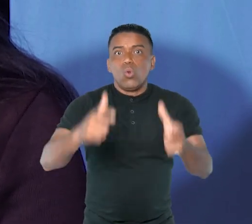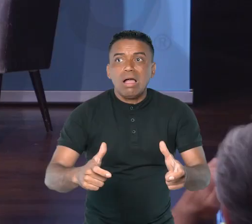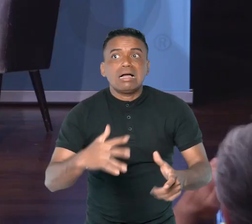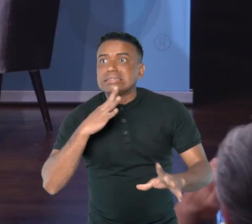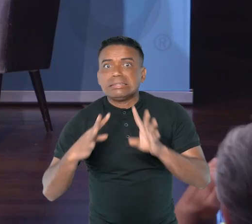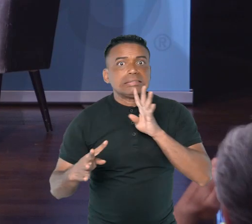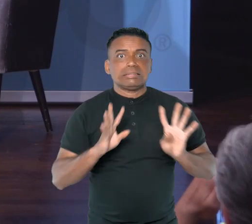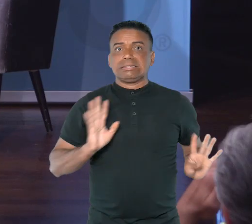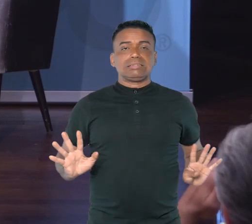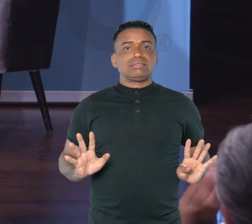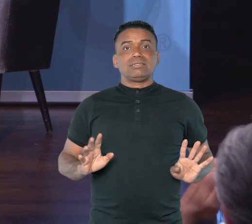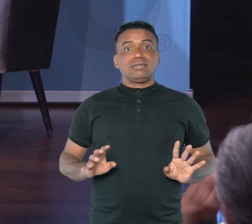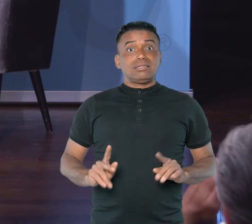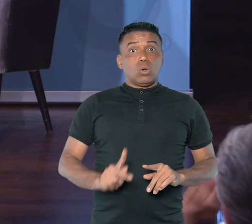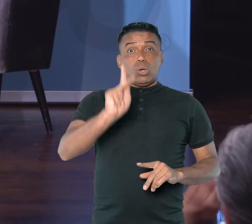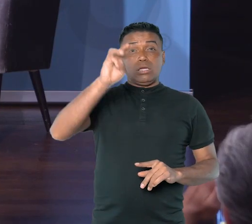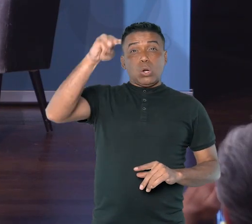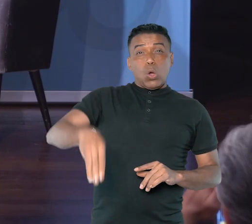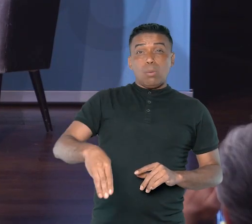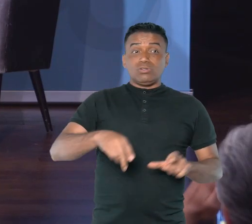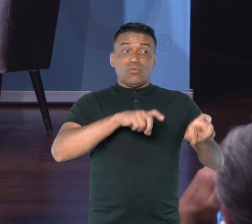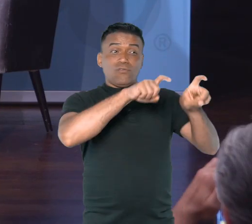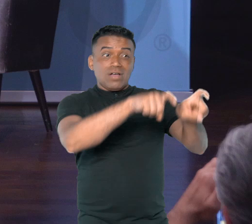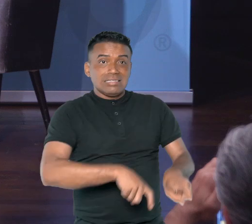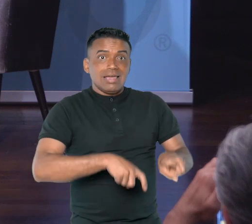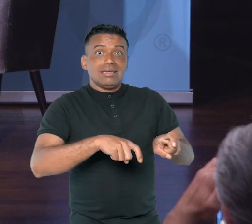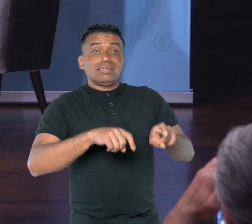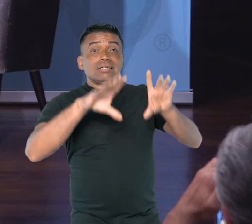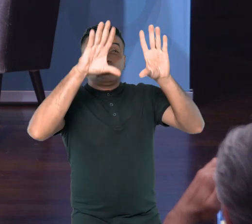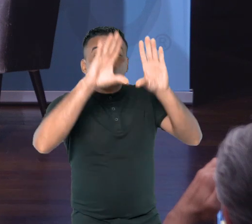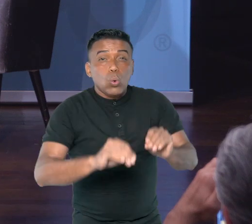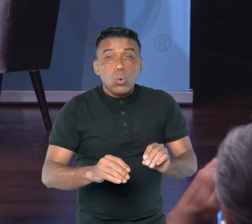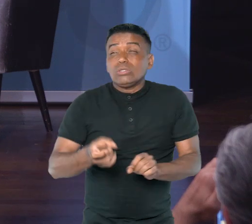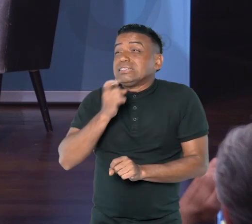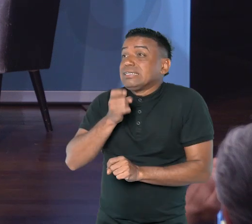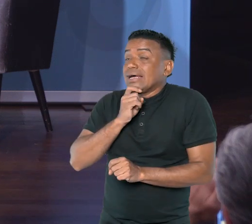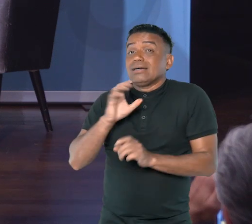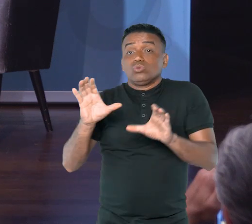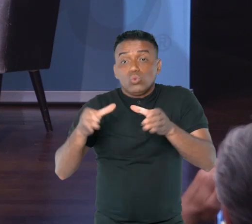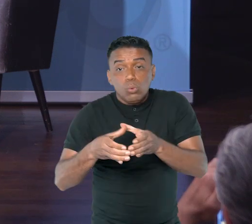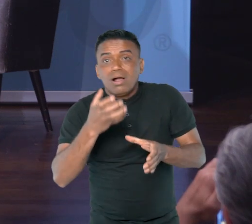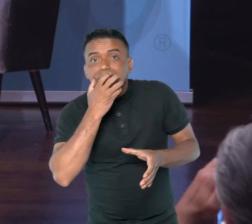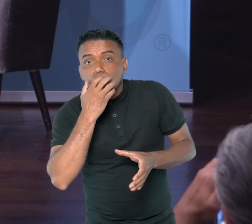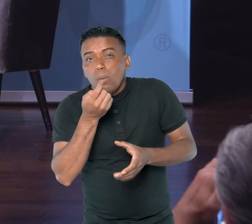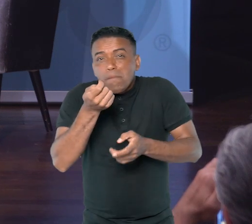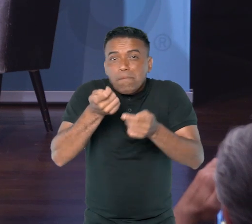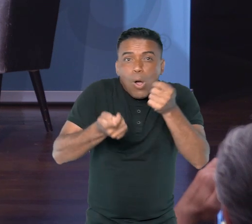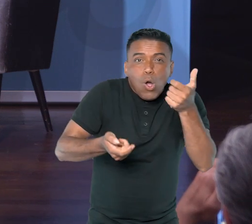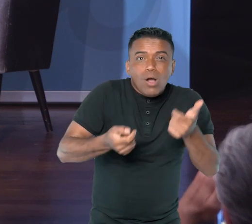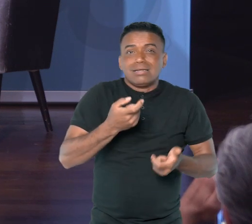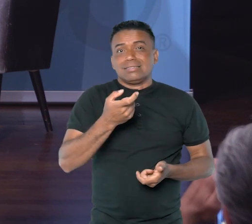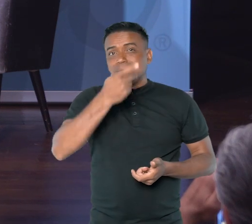desconhecida. Estou a alguns quilômetros de distância da fazenda, no escuro da neve, com um grupo de muitos cães e poucas pessoas, e a